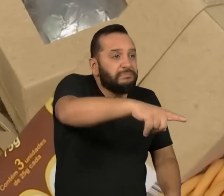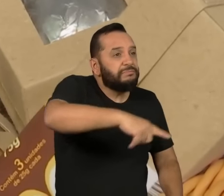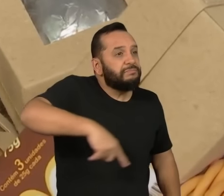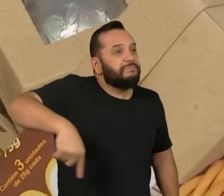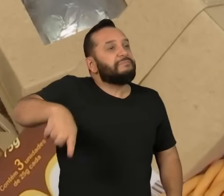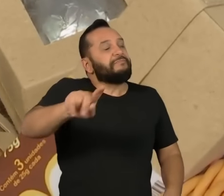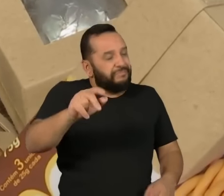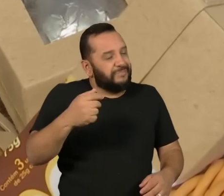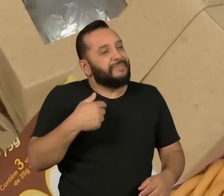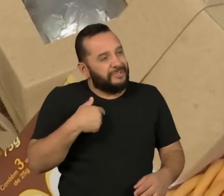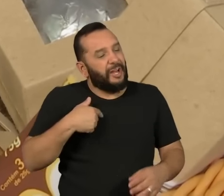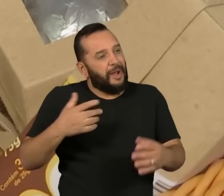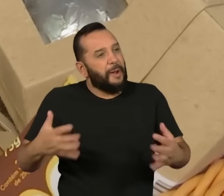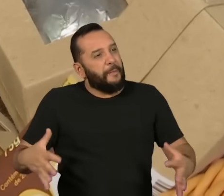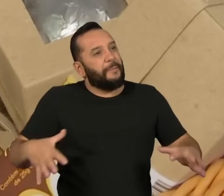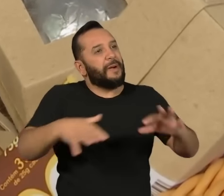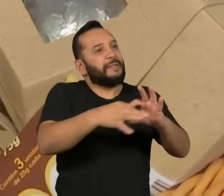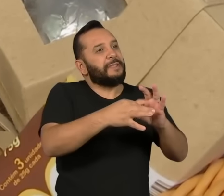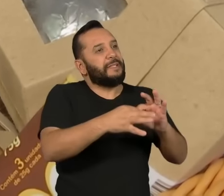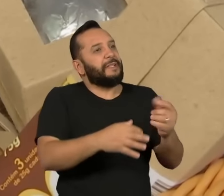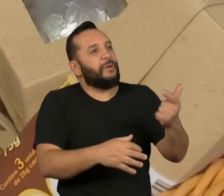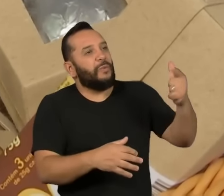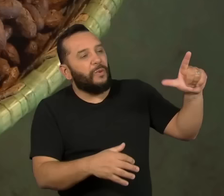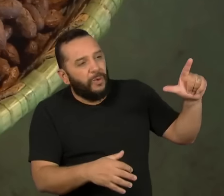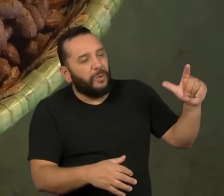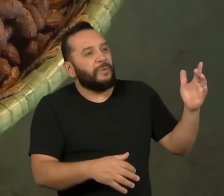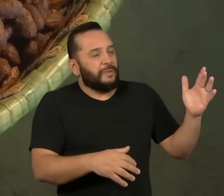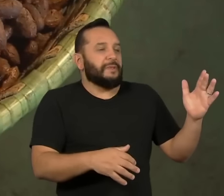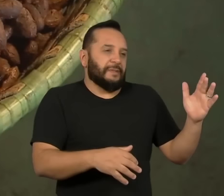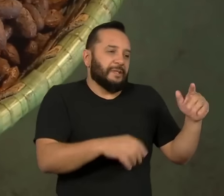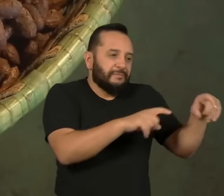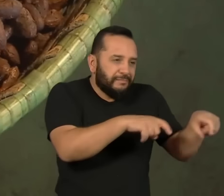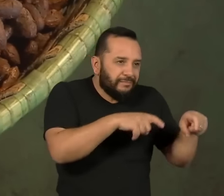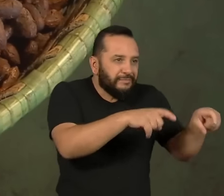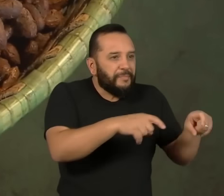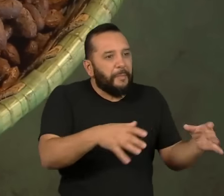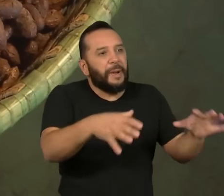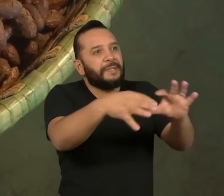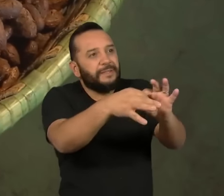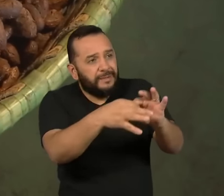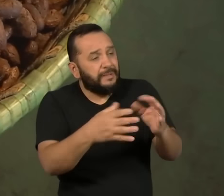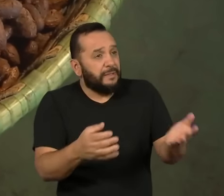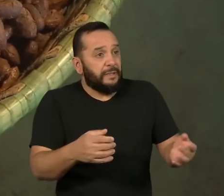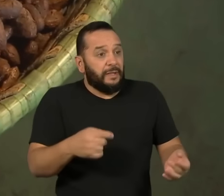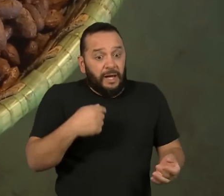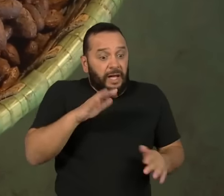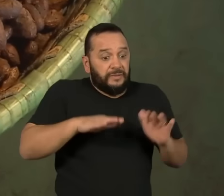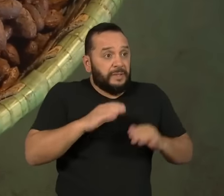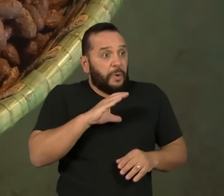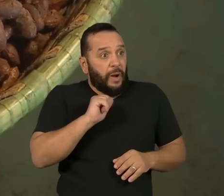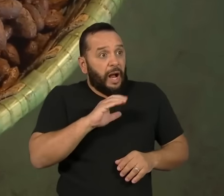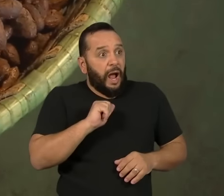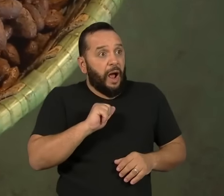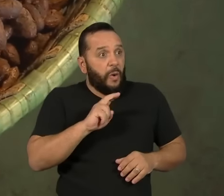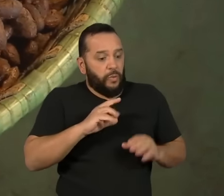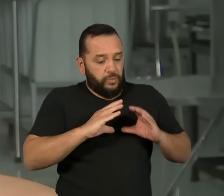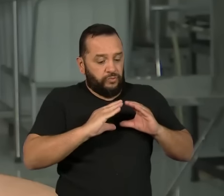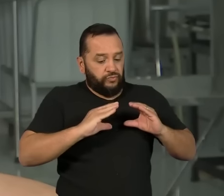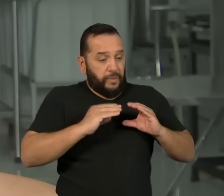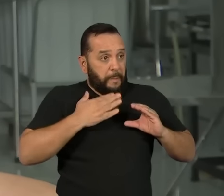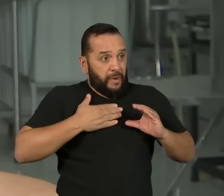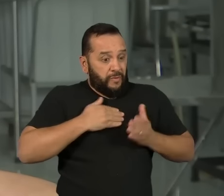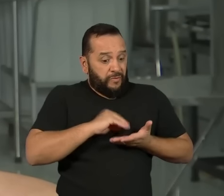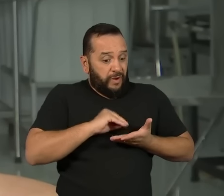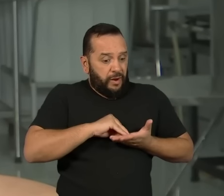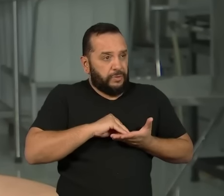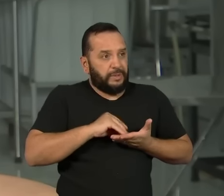em consórcio com outros produtores, inclusive eu, que não tenho o cacau suficiente para essa demanda de hoje. Eu